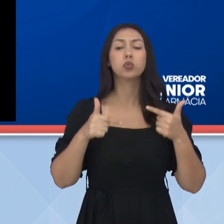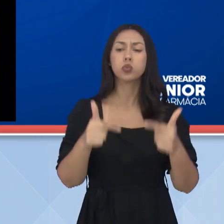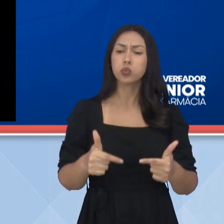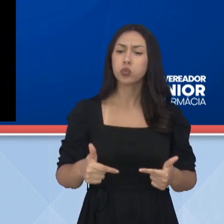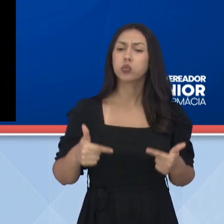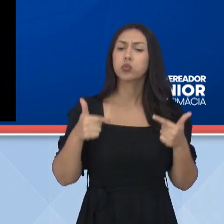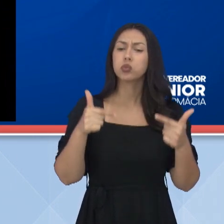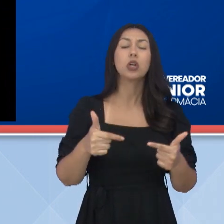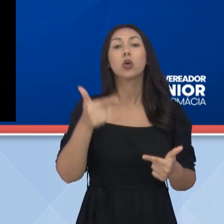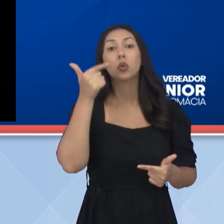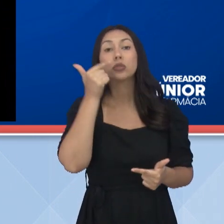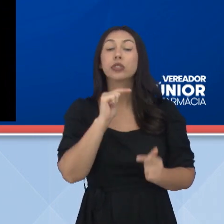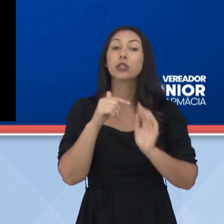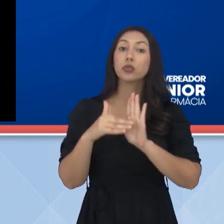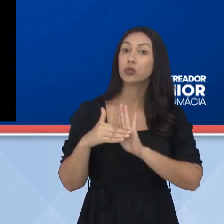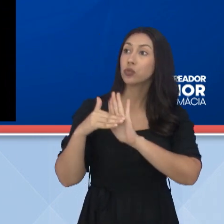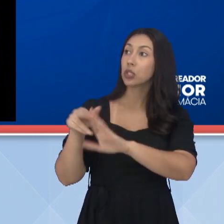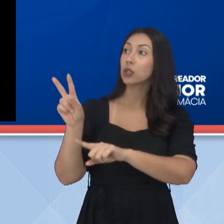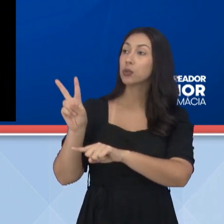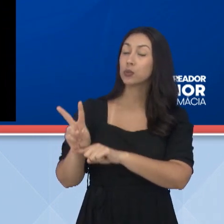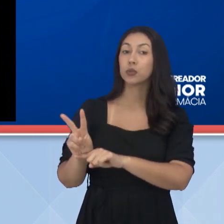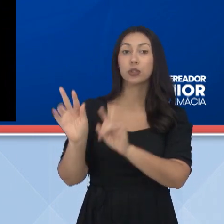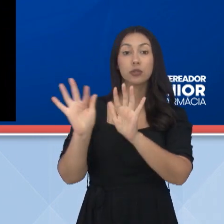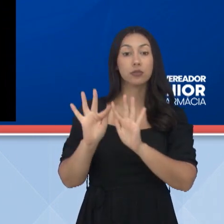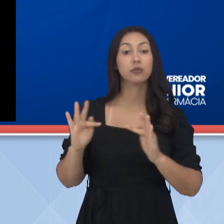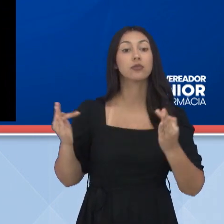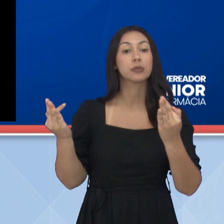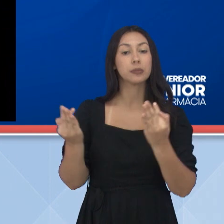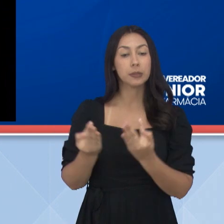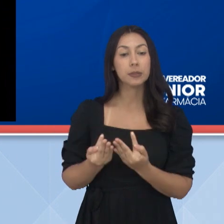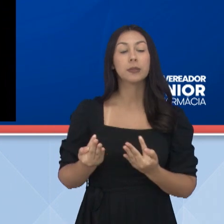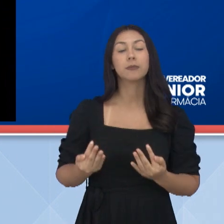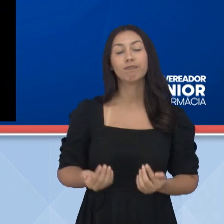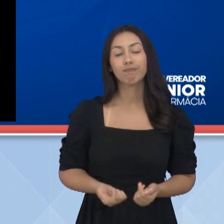dia a dia da família, guerreiro.